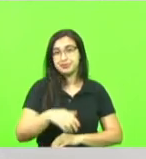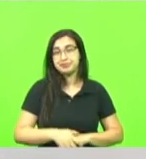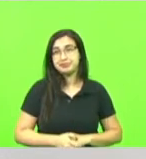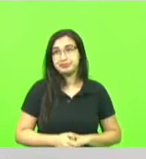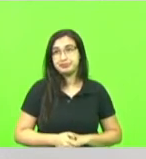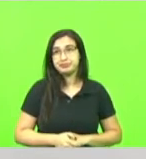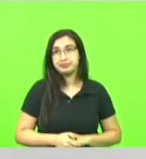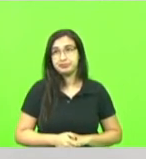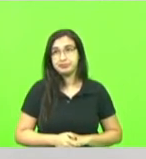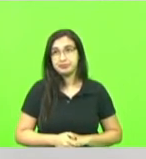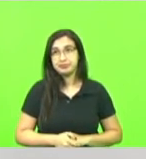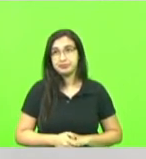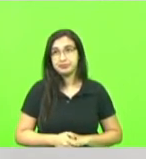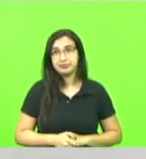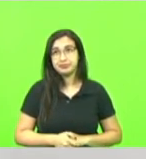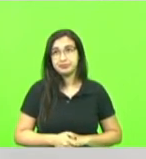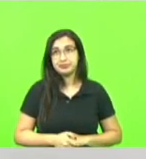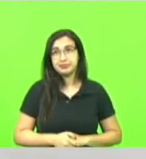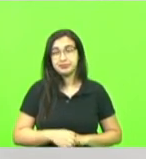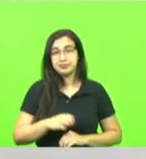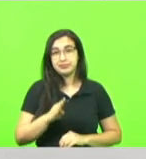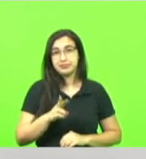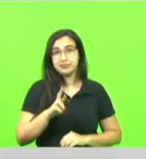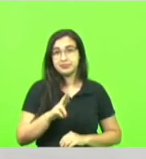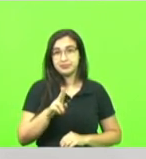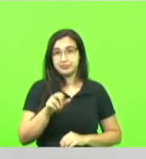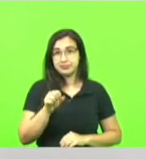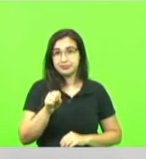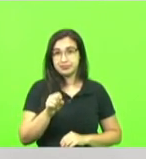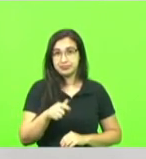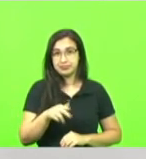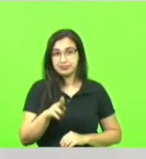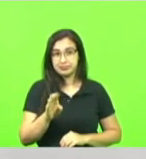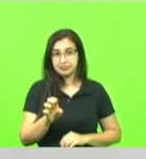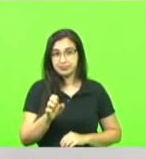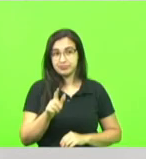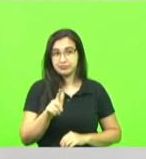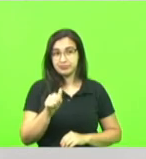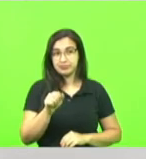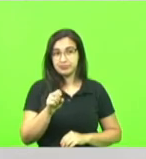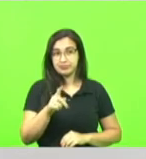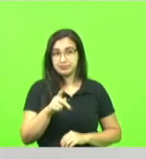a Brusque, Gaspar, Blumenau,